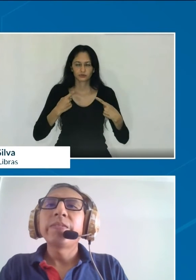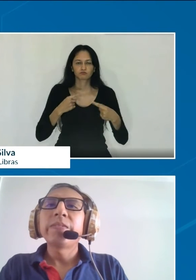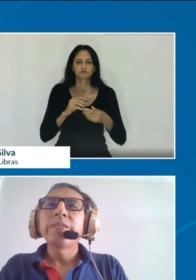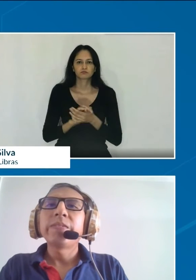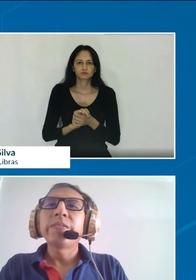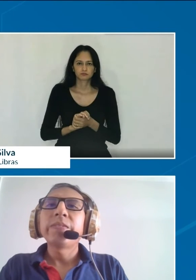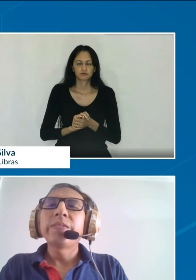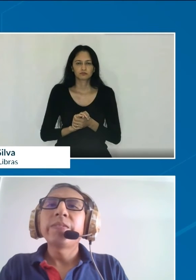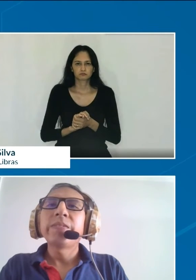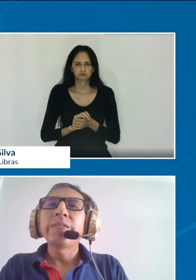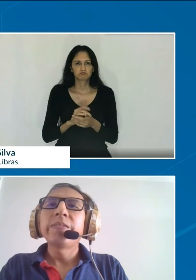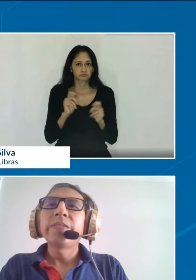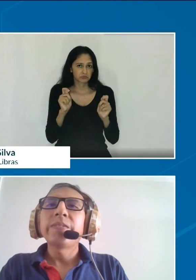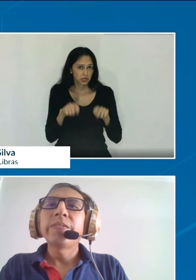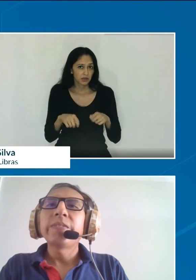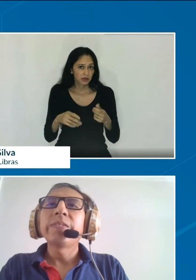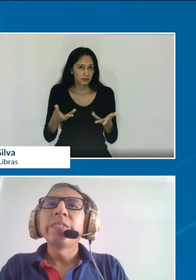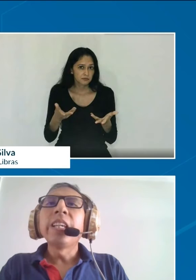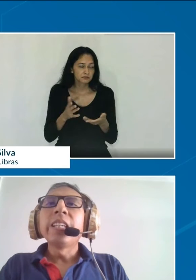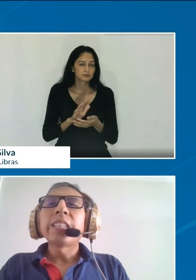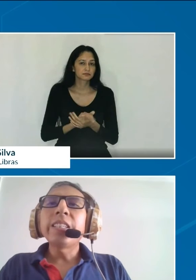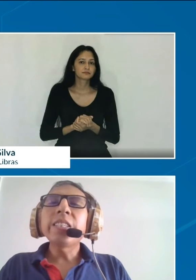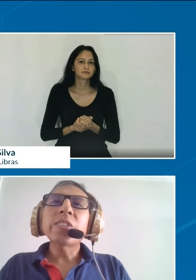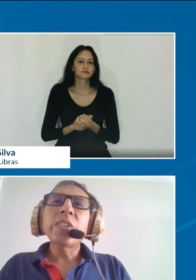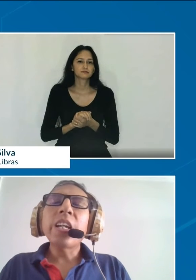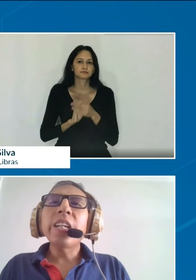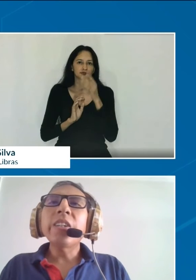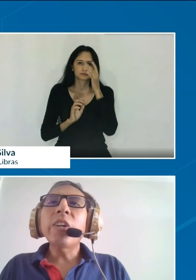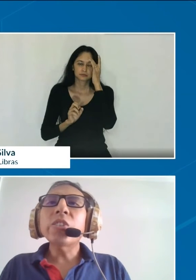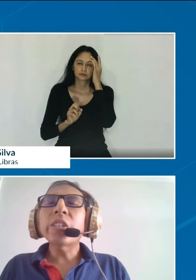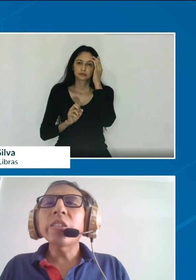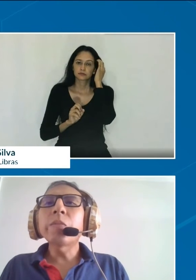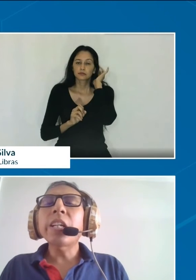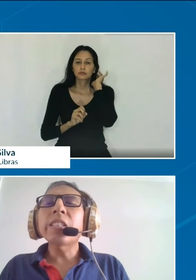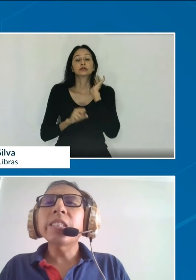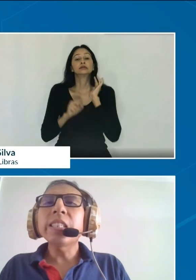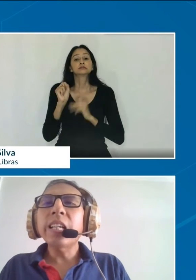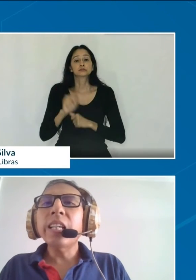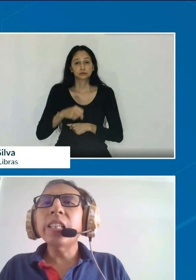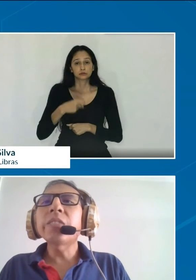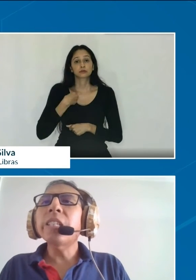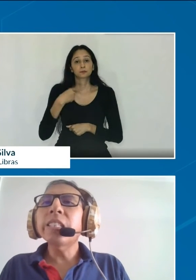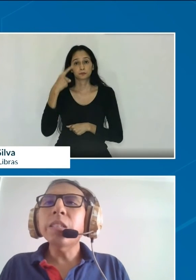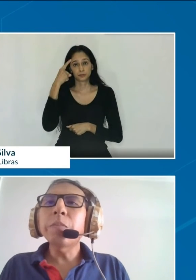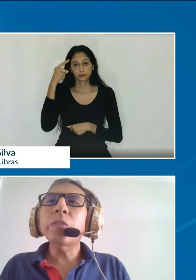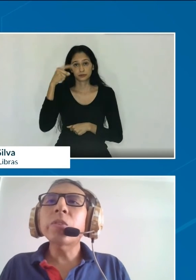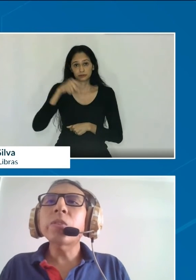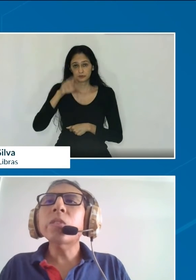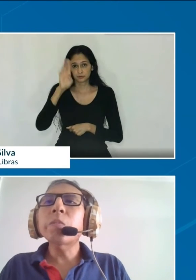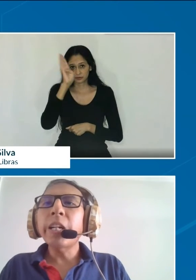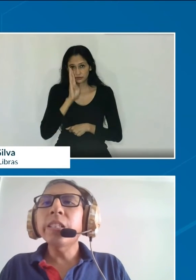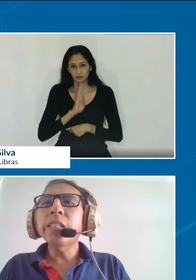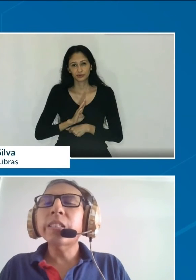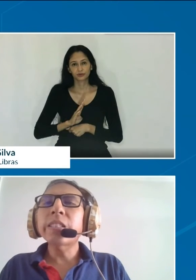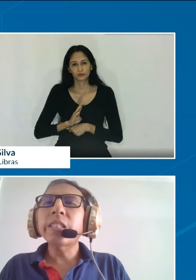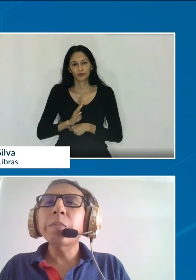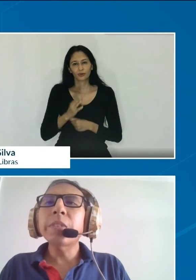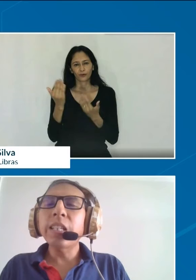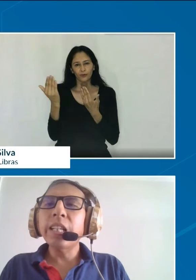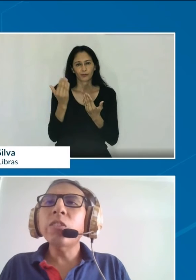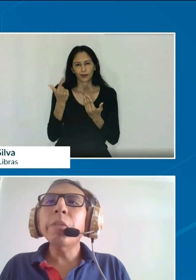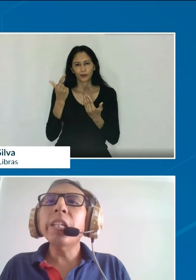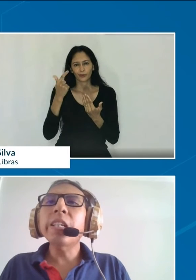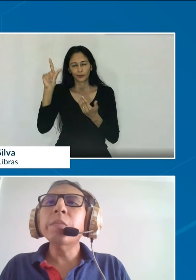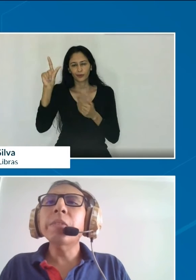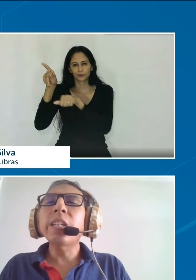desses diferentes modais, o professor Rony? Isso, eu acho que no Brasil, a diferença de muitos outros países,